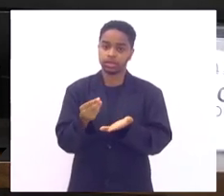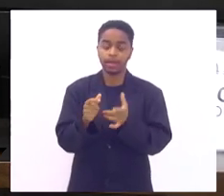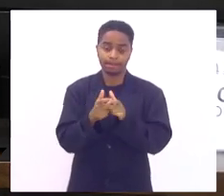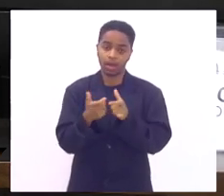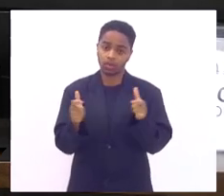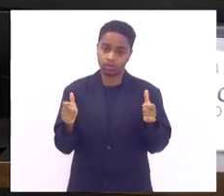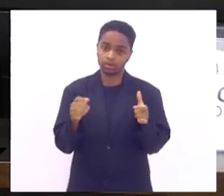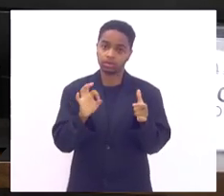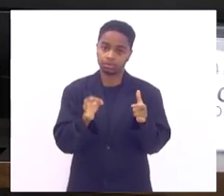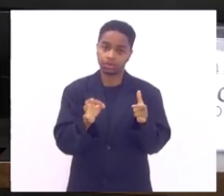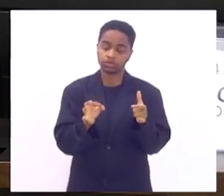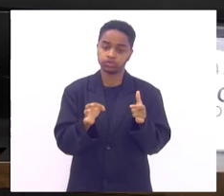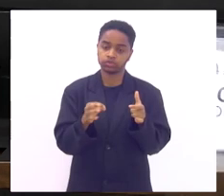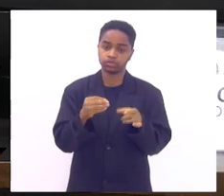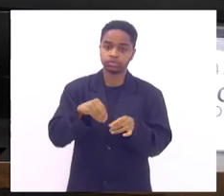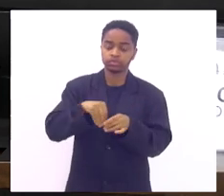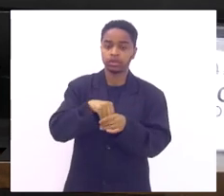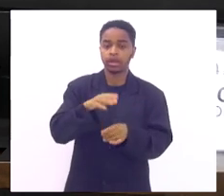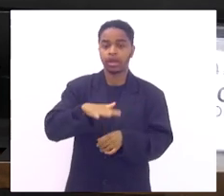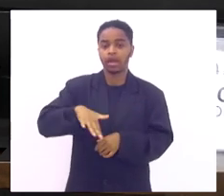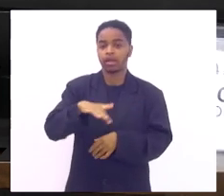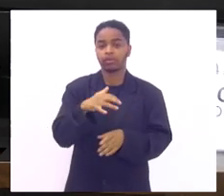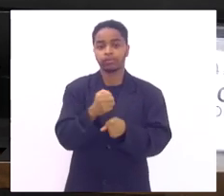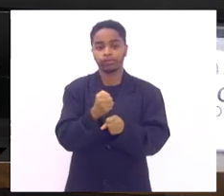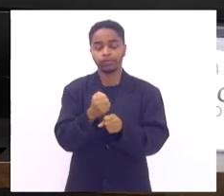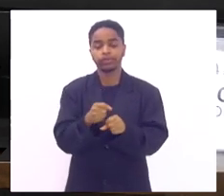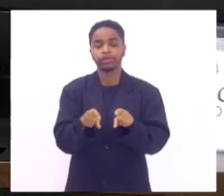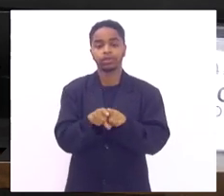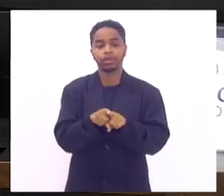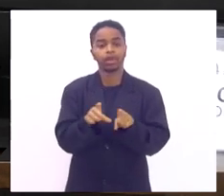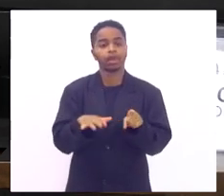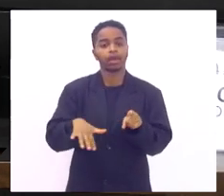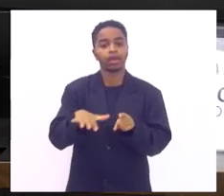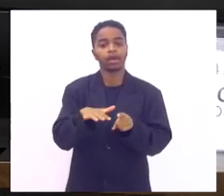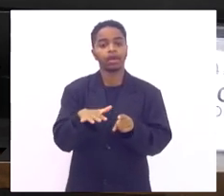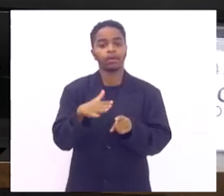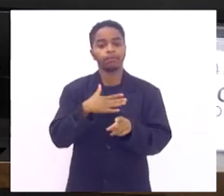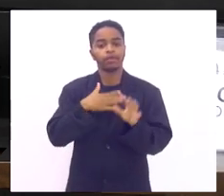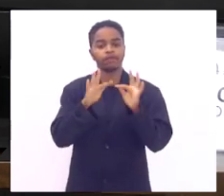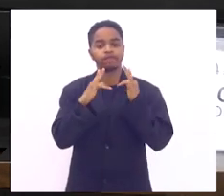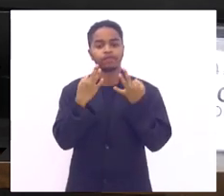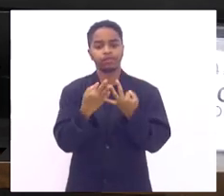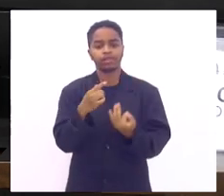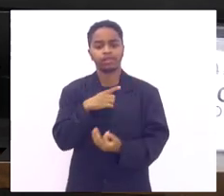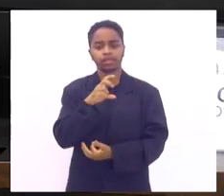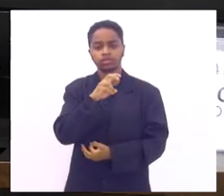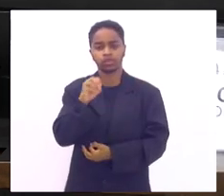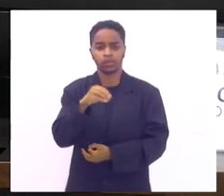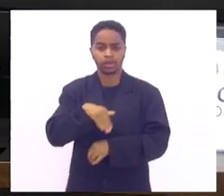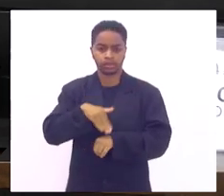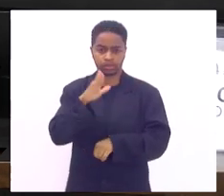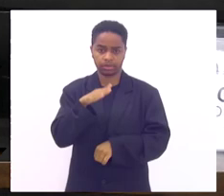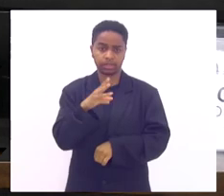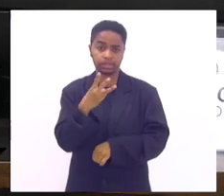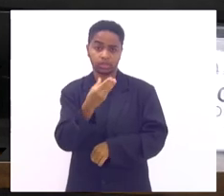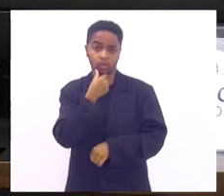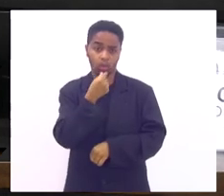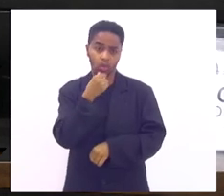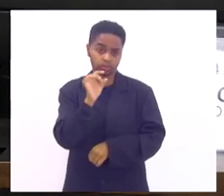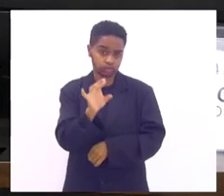maioria nos escritórios de contabilidade. No escritório de contabilidade da minha família, são mais de 50 colaboradores, 3 homens